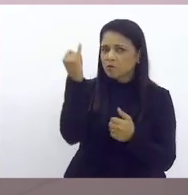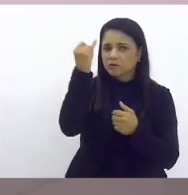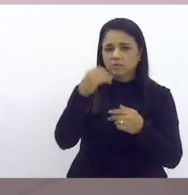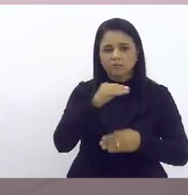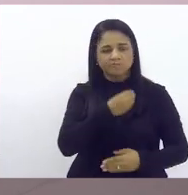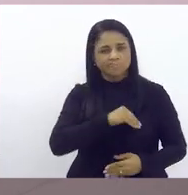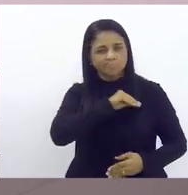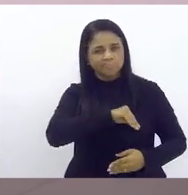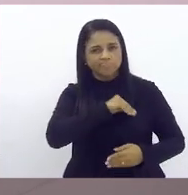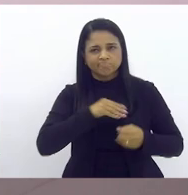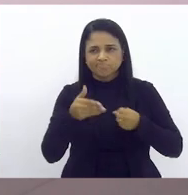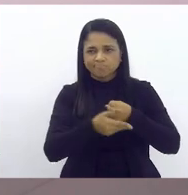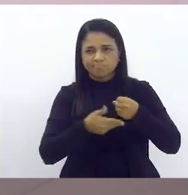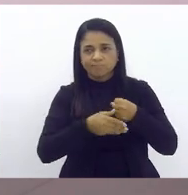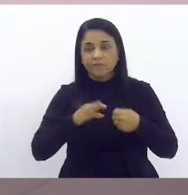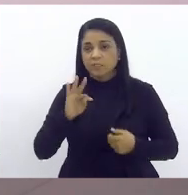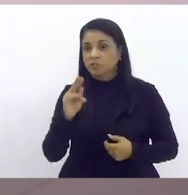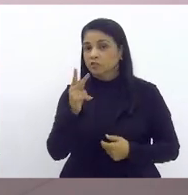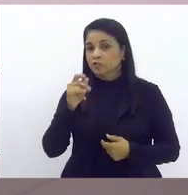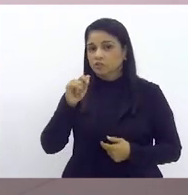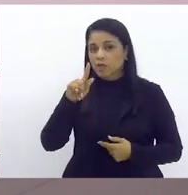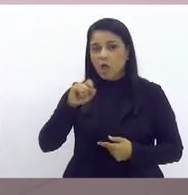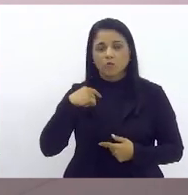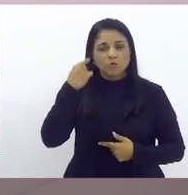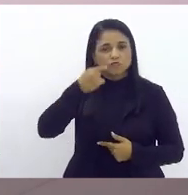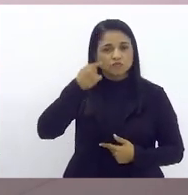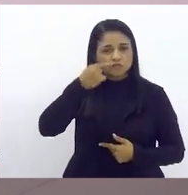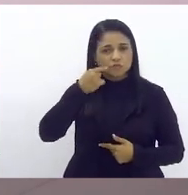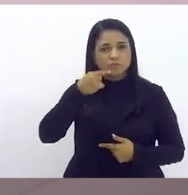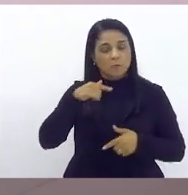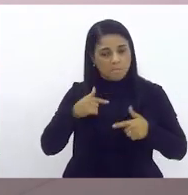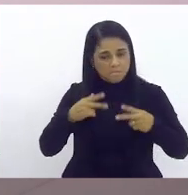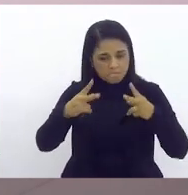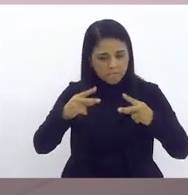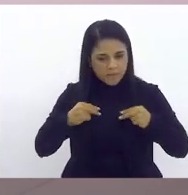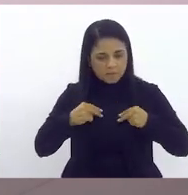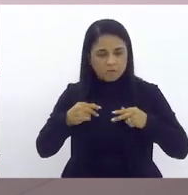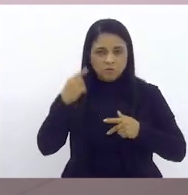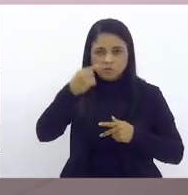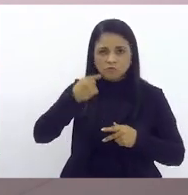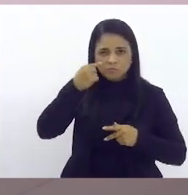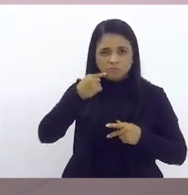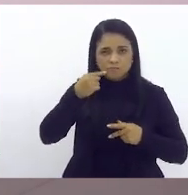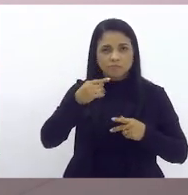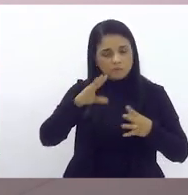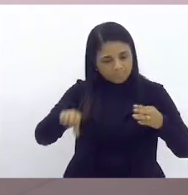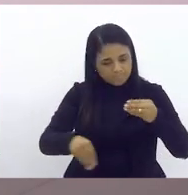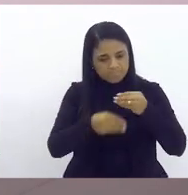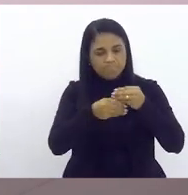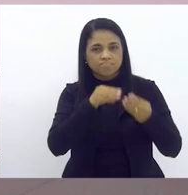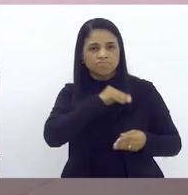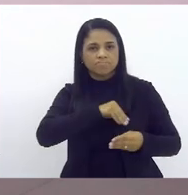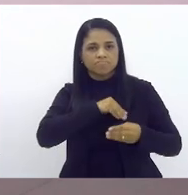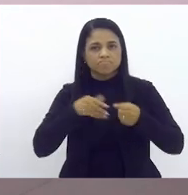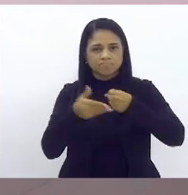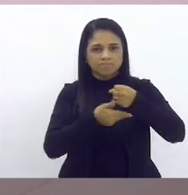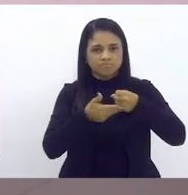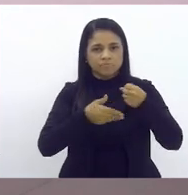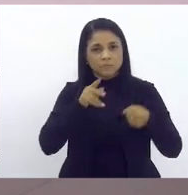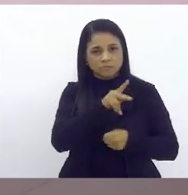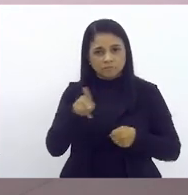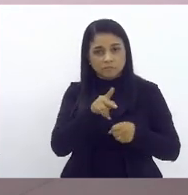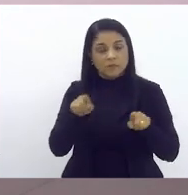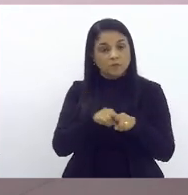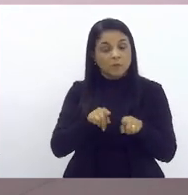piso nacional. Meu nome é Thiago José, eu sou advogado, milito, né, na advocacia pela implementação do piso nacional do magistério e também sou